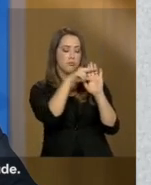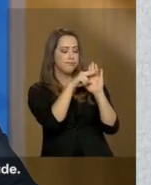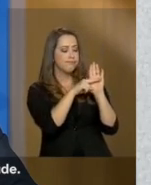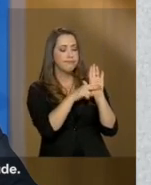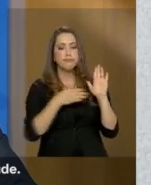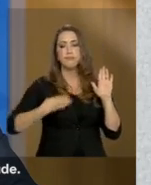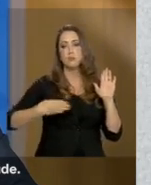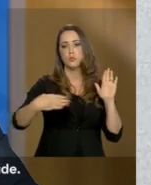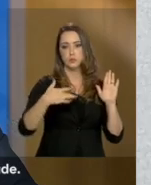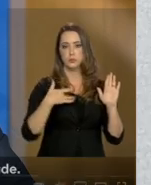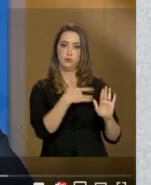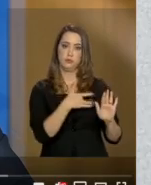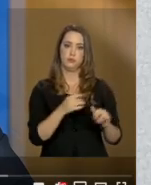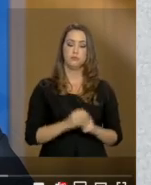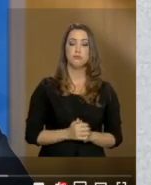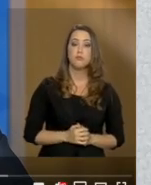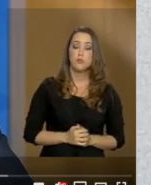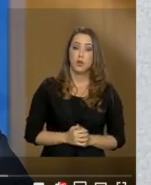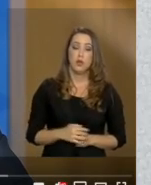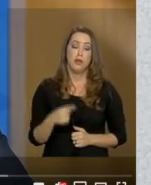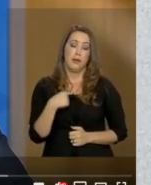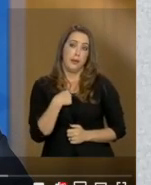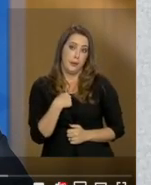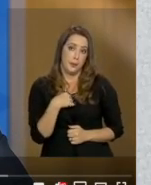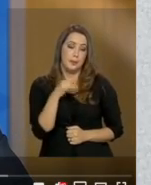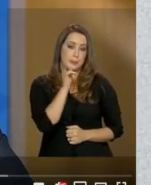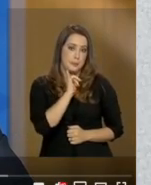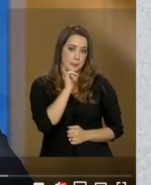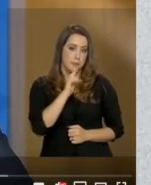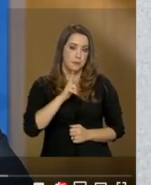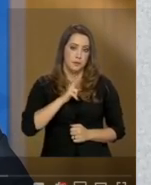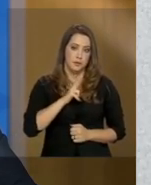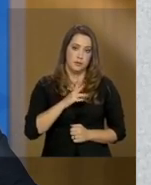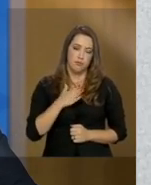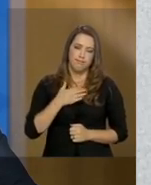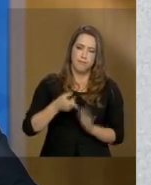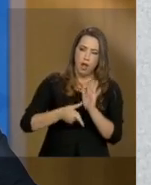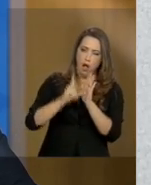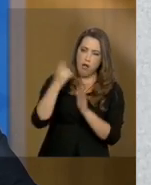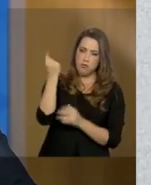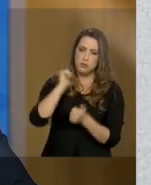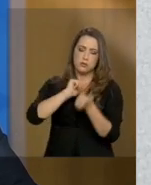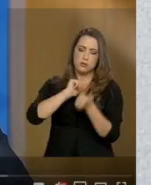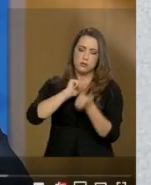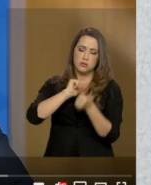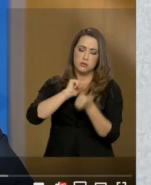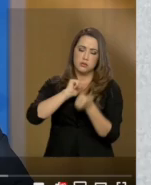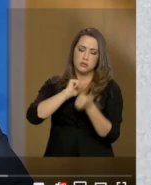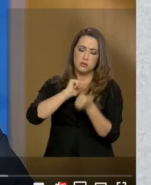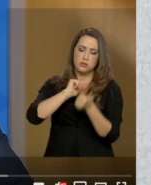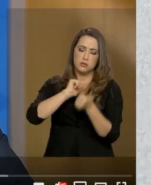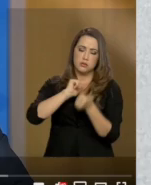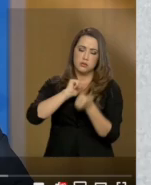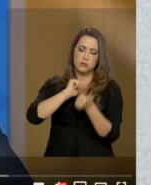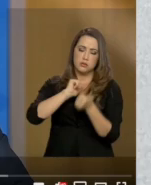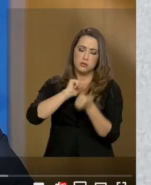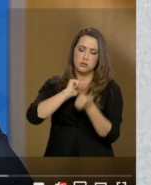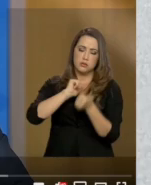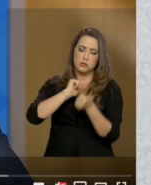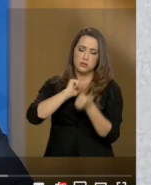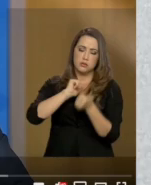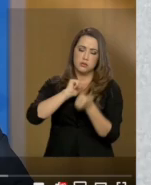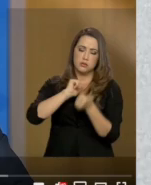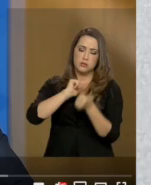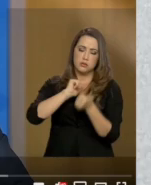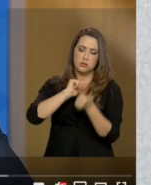do Ministério da Saúde. No meu caso particular, pelo meu histórico de atleta. Eu adorei. No meu